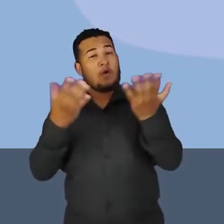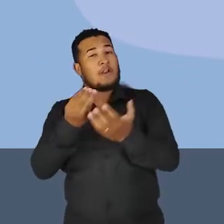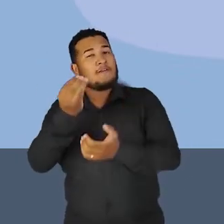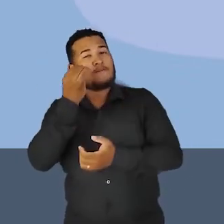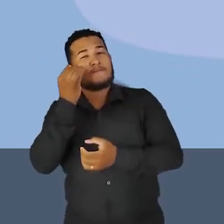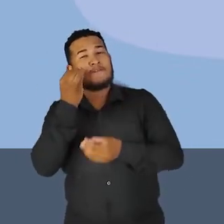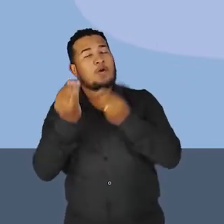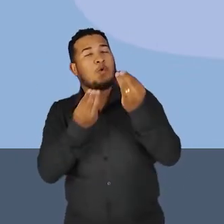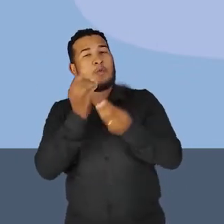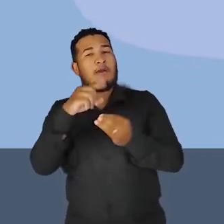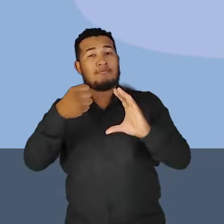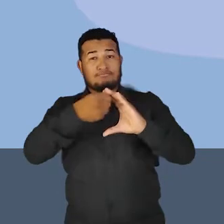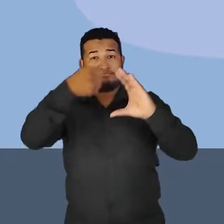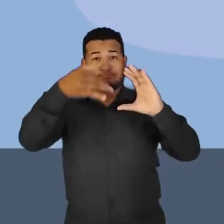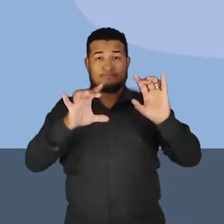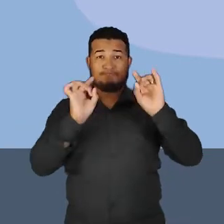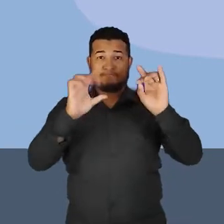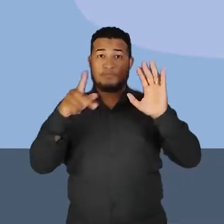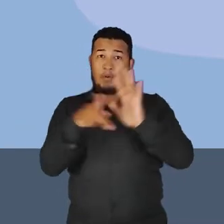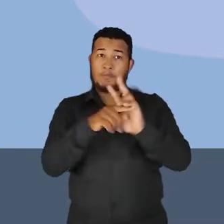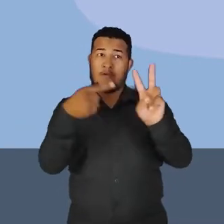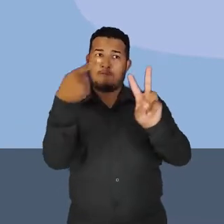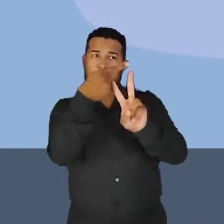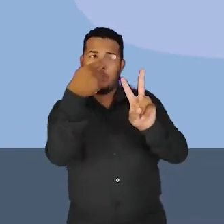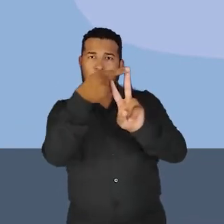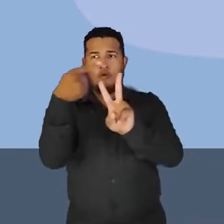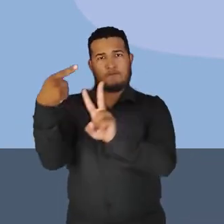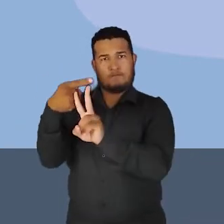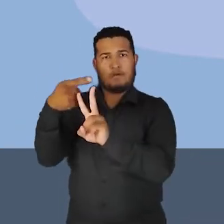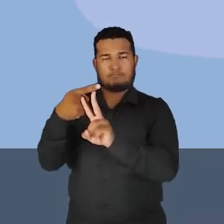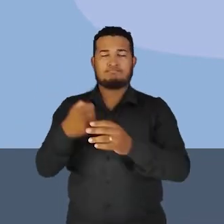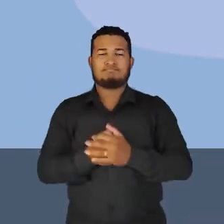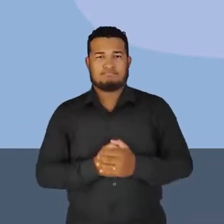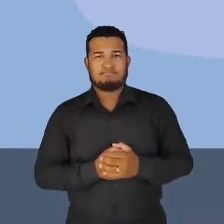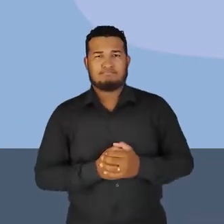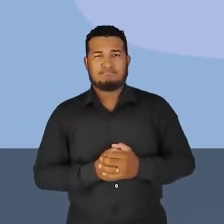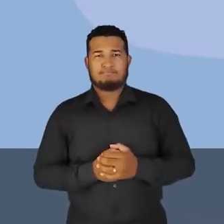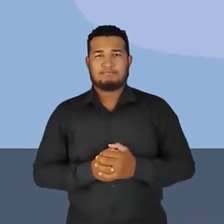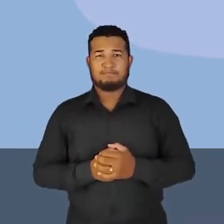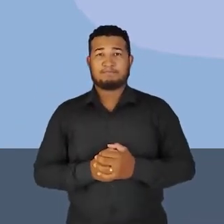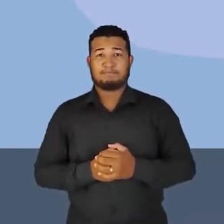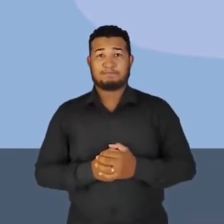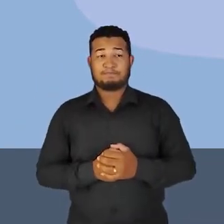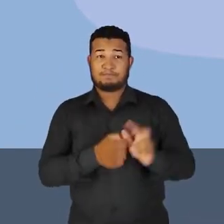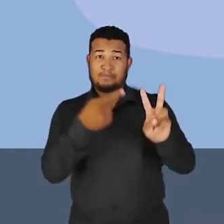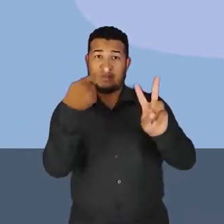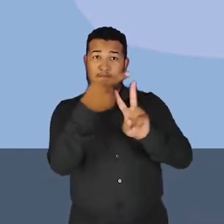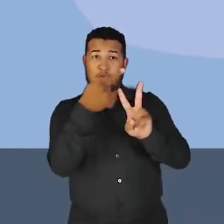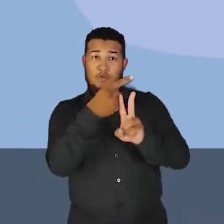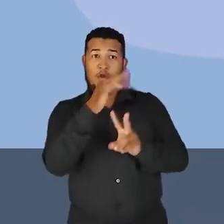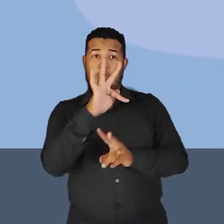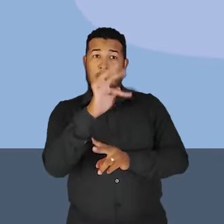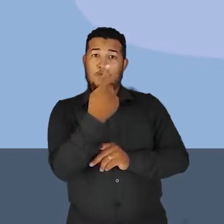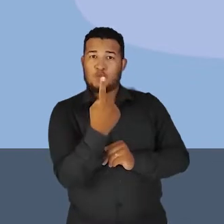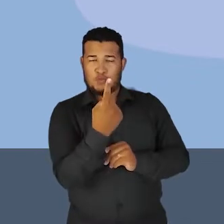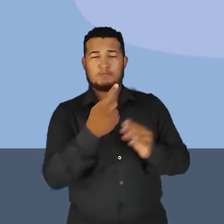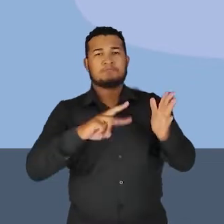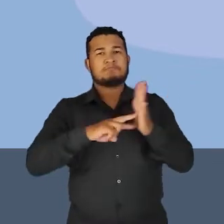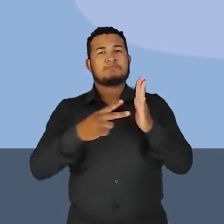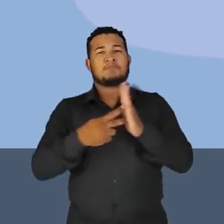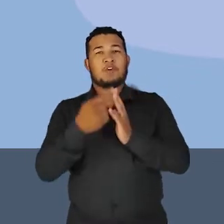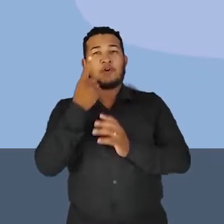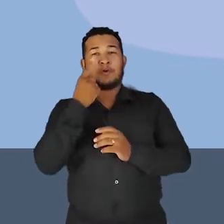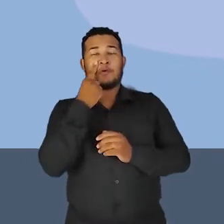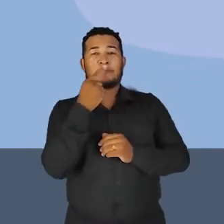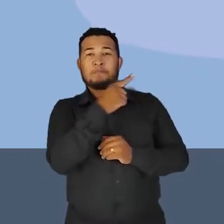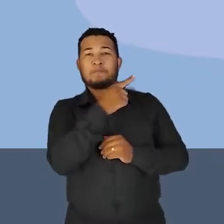nas características destes vetores que estão sendo apresentados para você. O vetor F1, que está sendo sinalizado